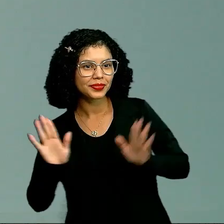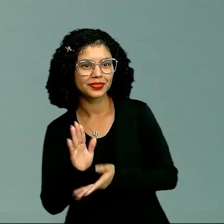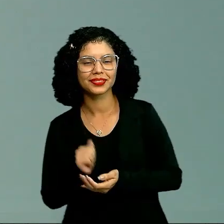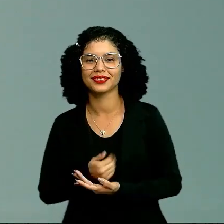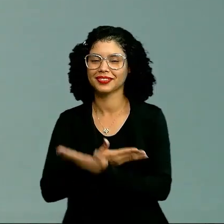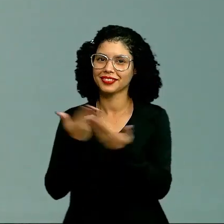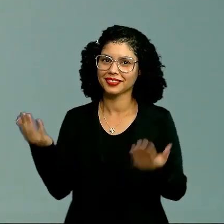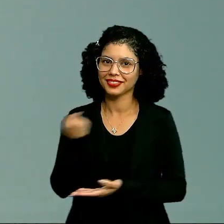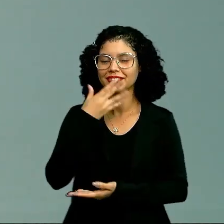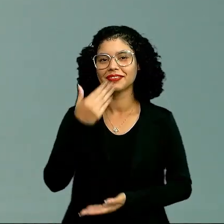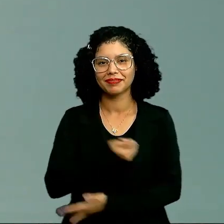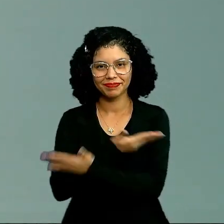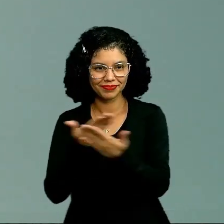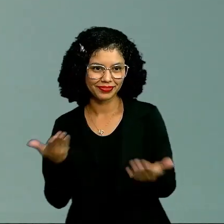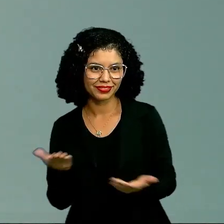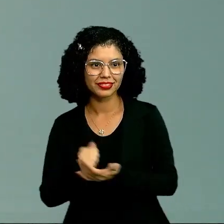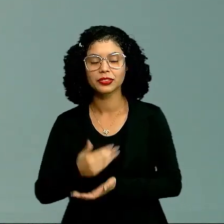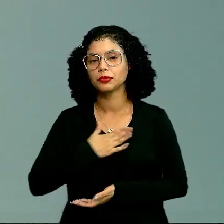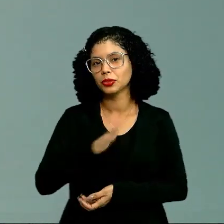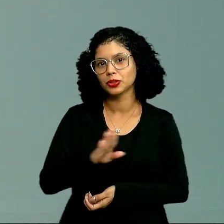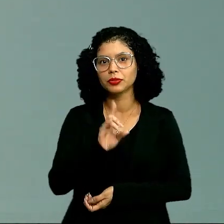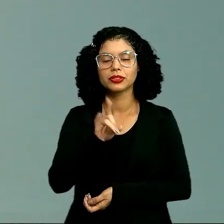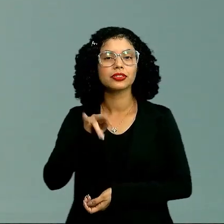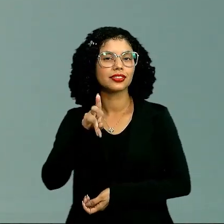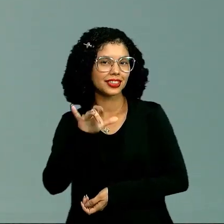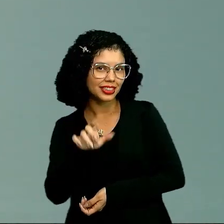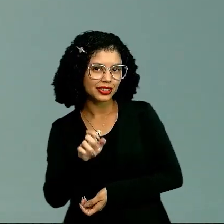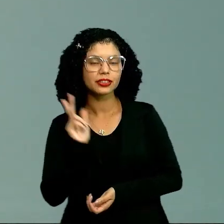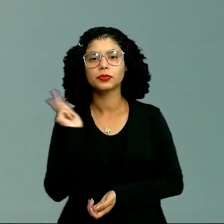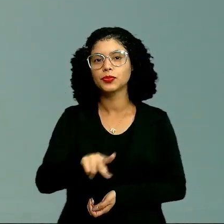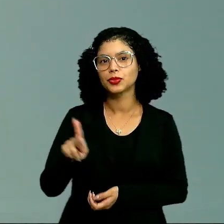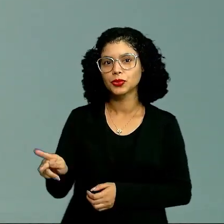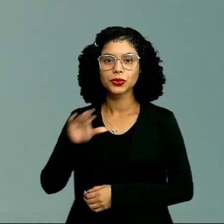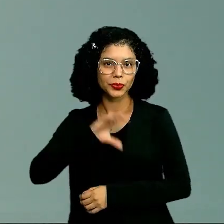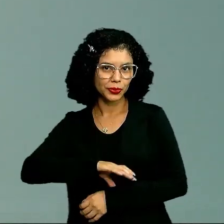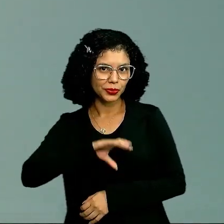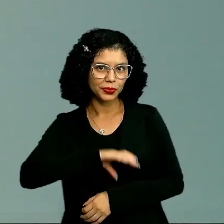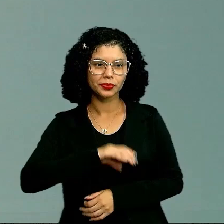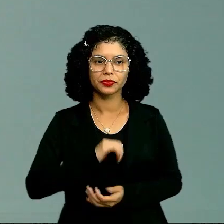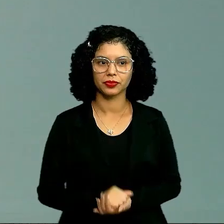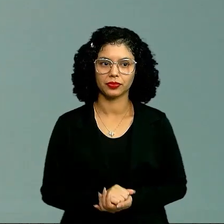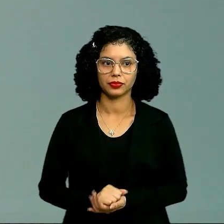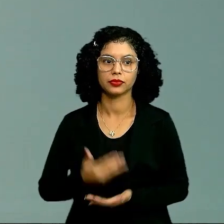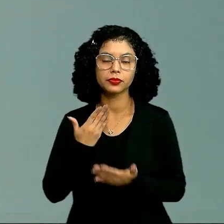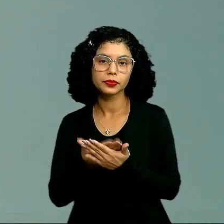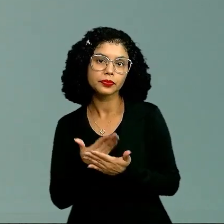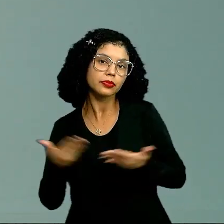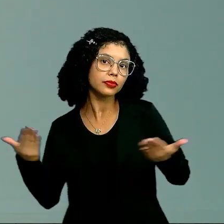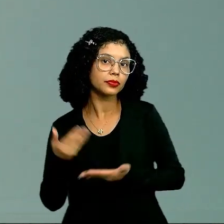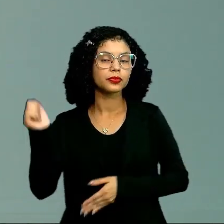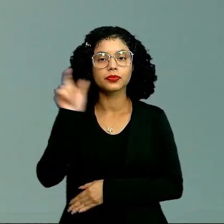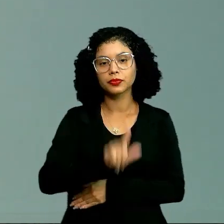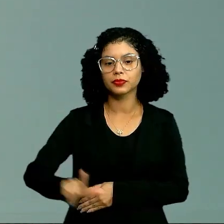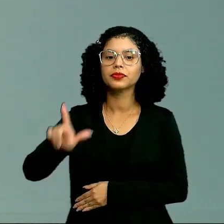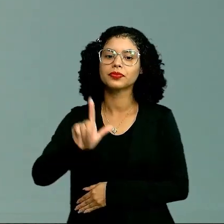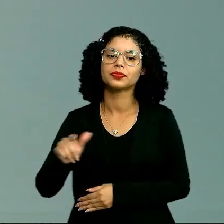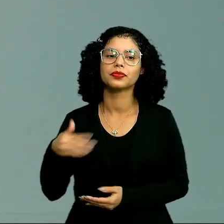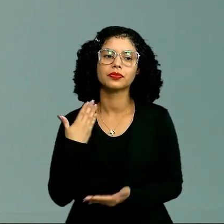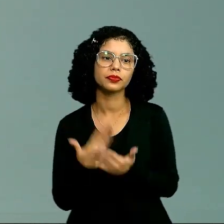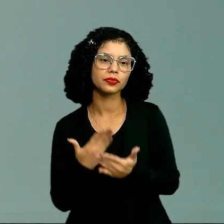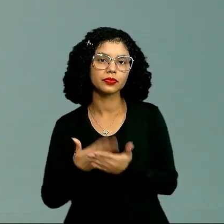Olá, pessoal, tudo bem? Meu nome é Daniele Ximenes, professora de língua portuguesa. Na aula de literatura de